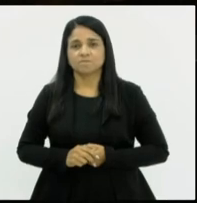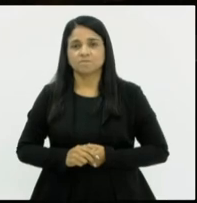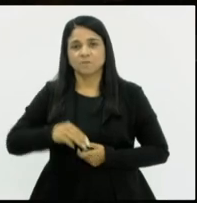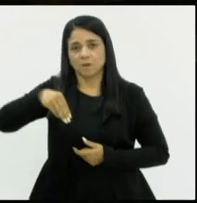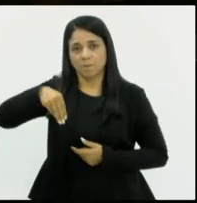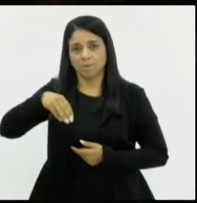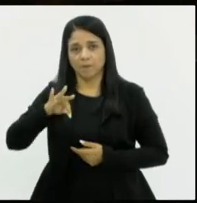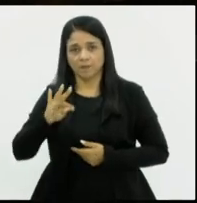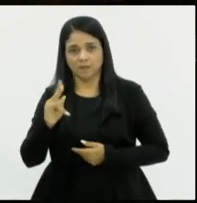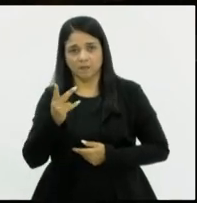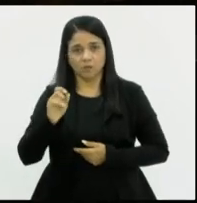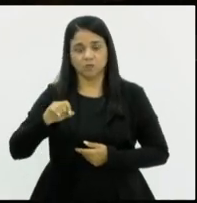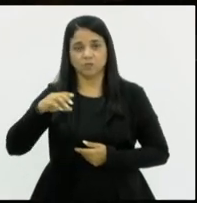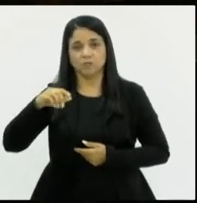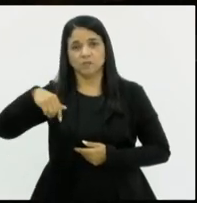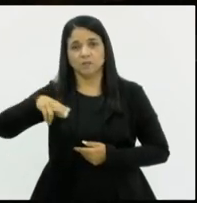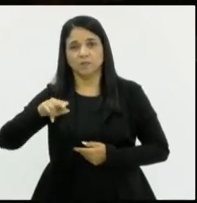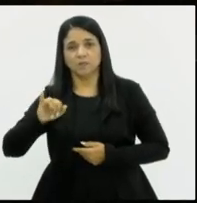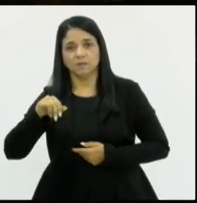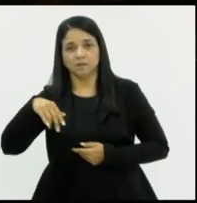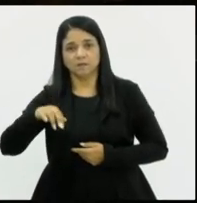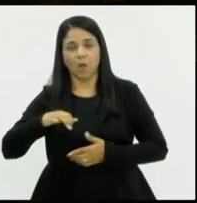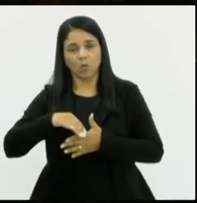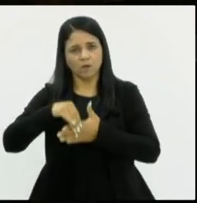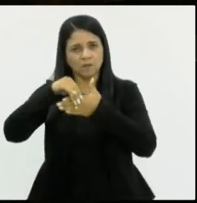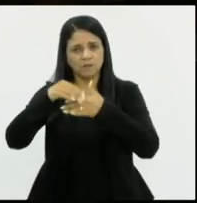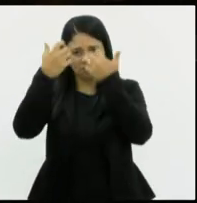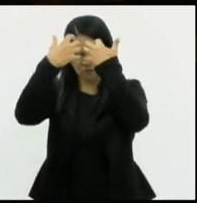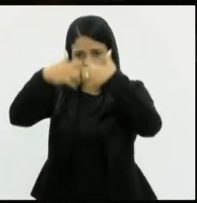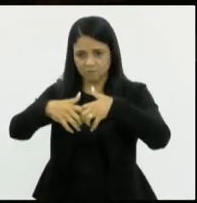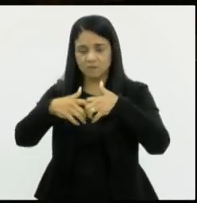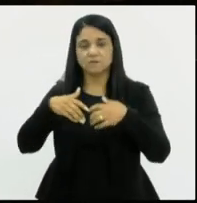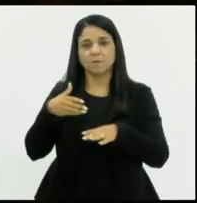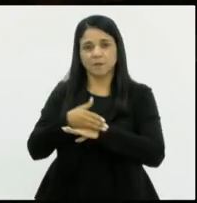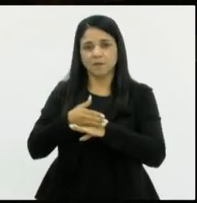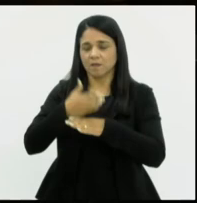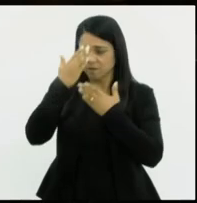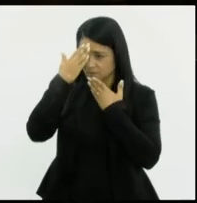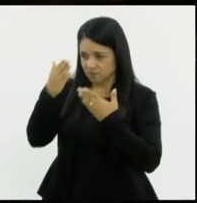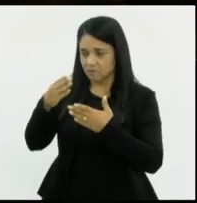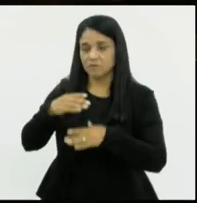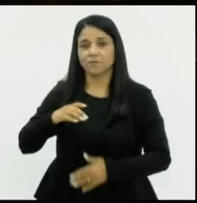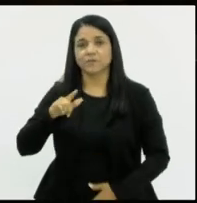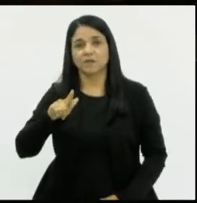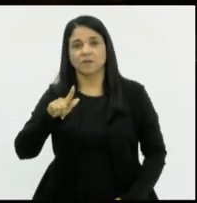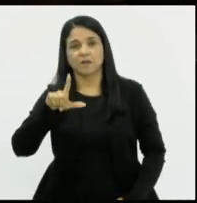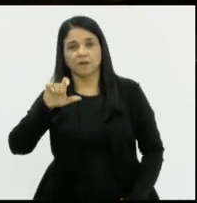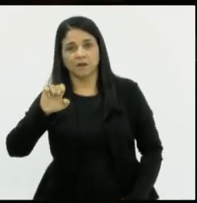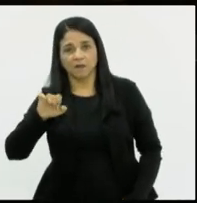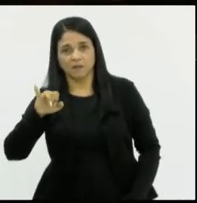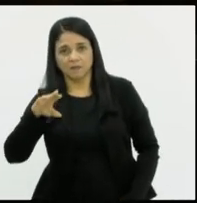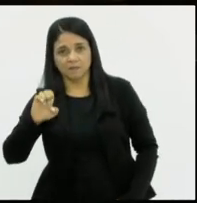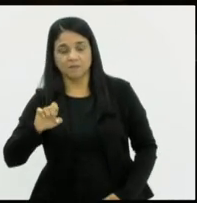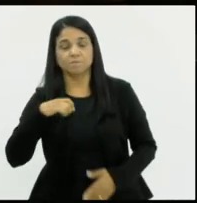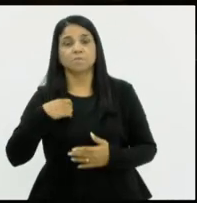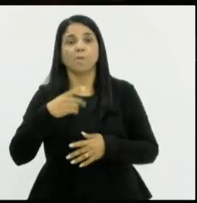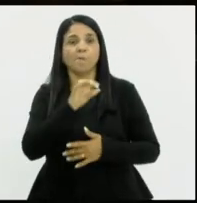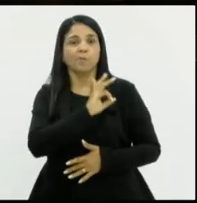Matheus Quintal também, essa grande liderança de Petrópolis, que se encontra presente. A Gleice, também da Polícia Penal, que também se